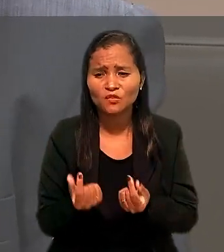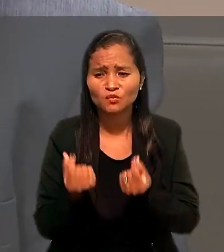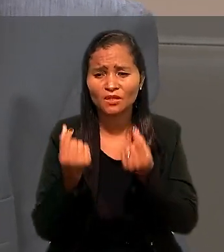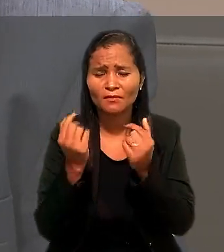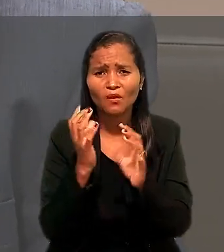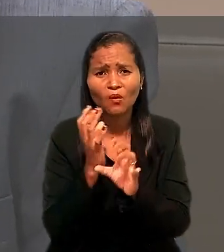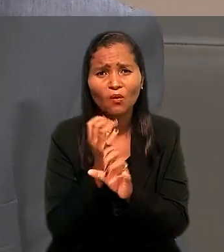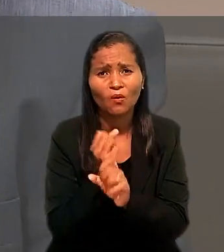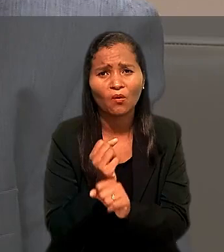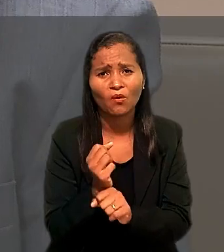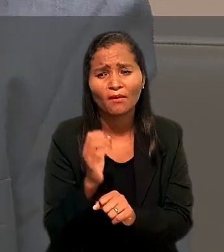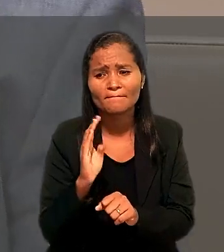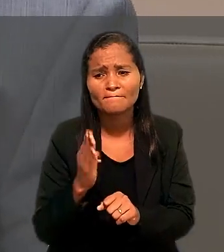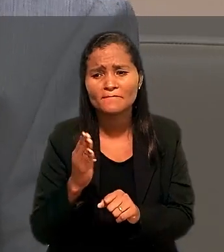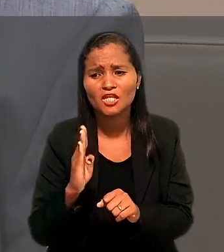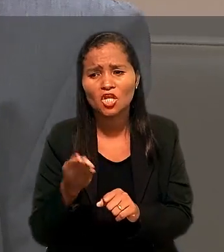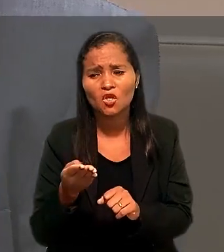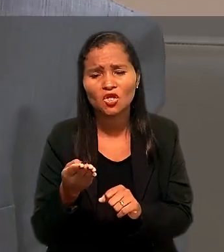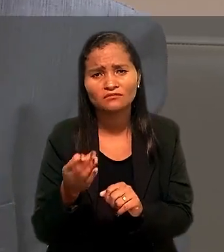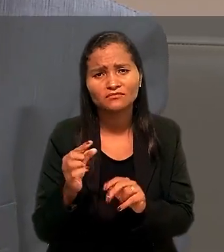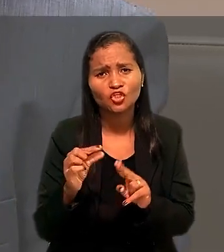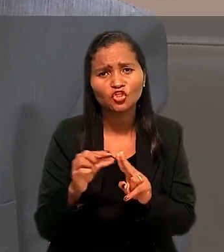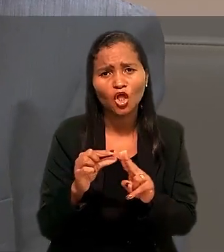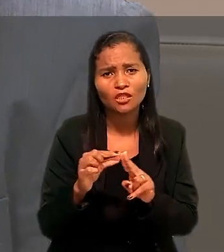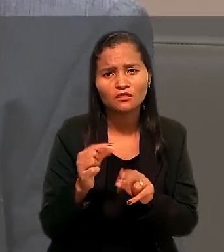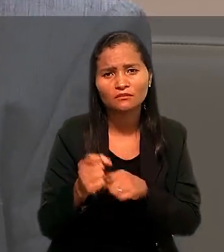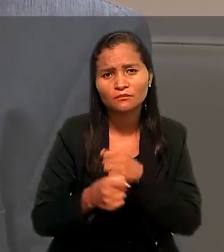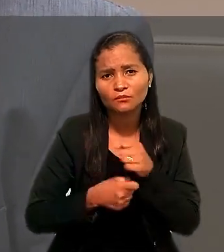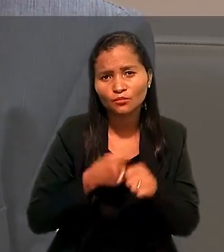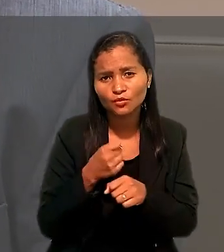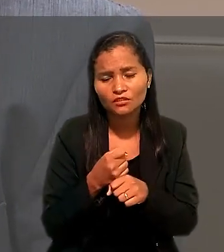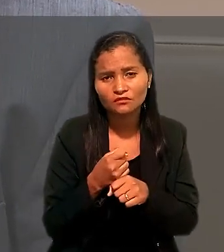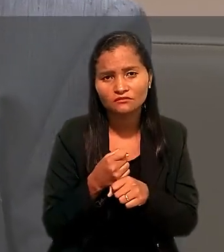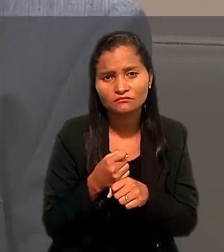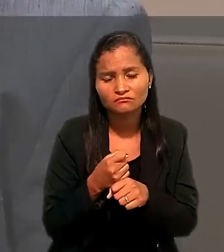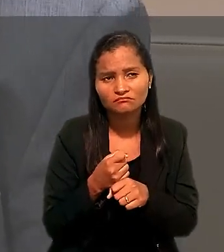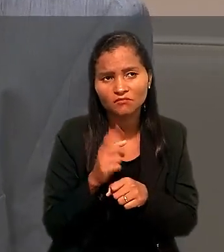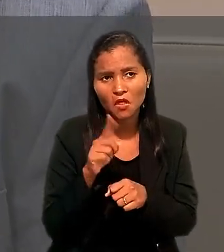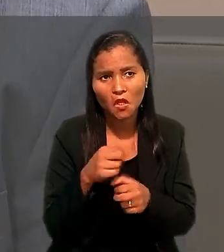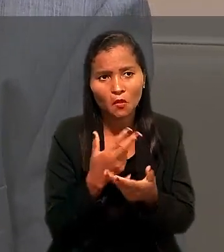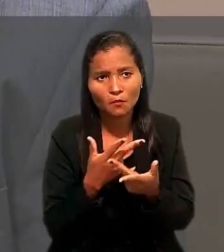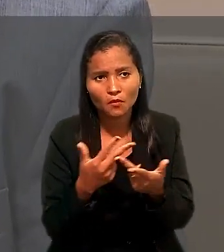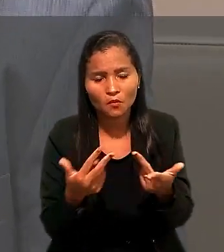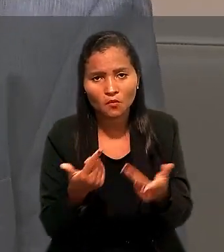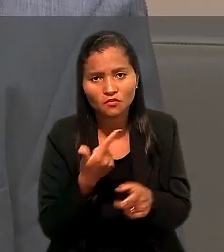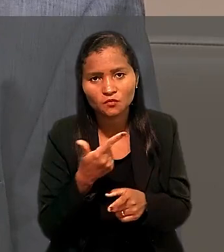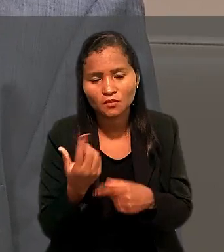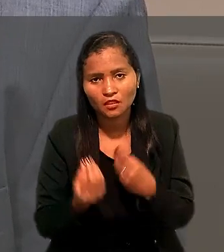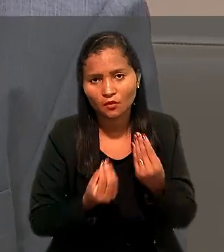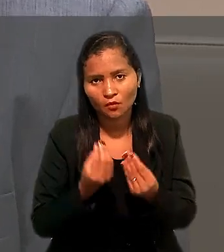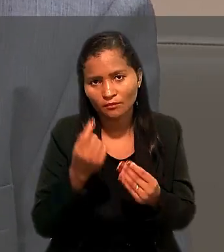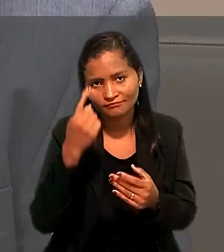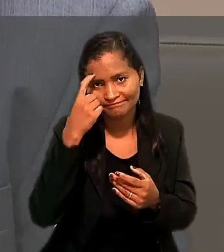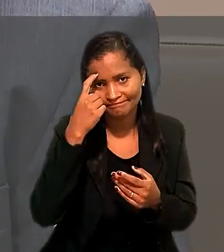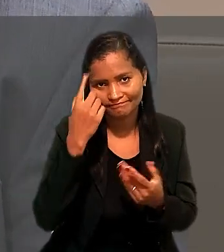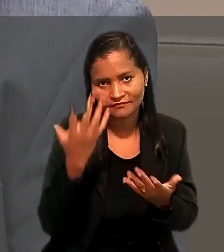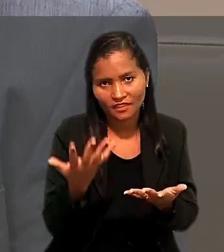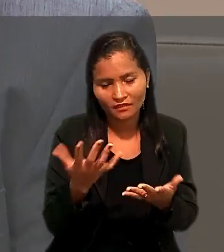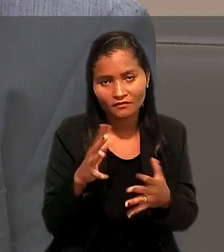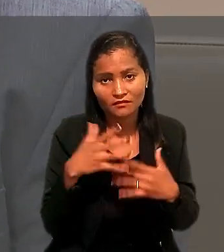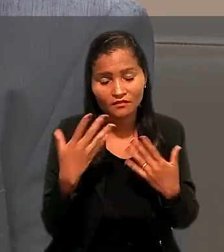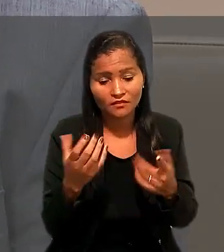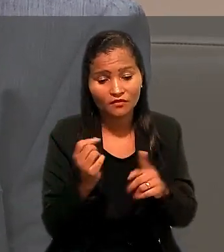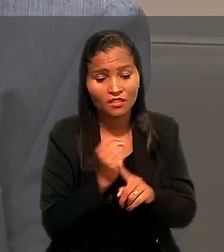um faturamento de alguns bilhões de dólares por ano. Né? Isso é uma coisa impensável. Então,